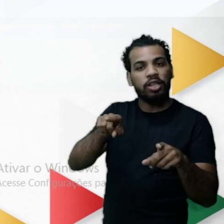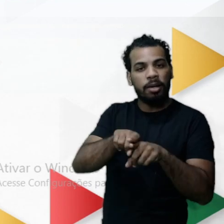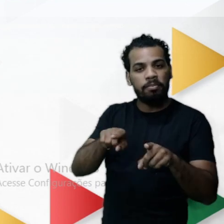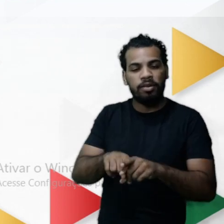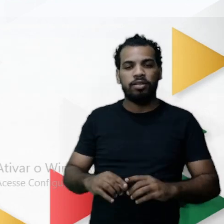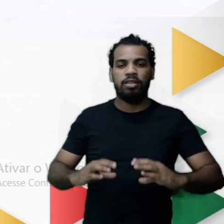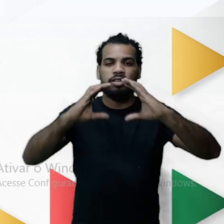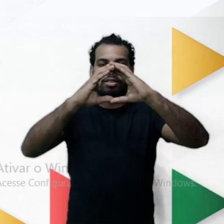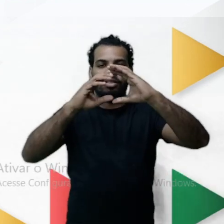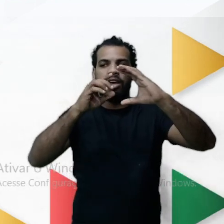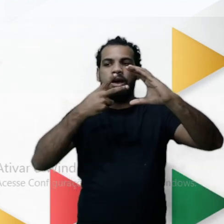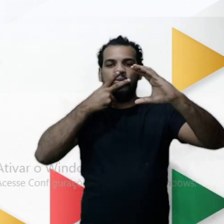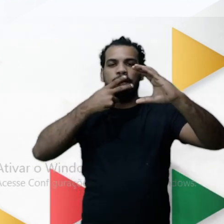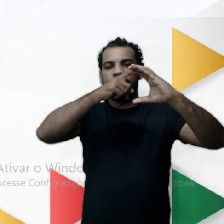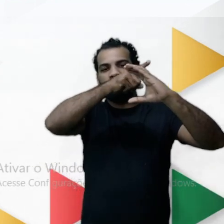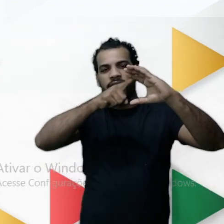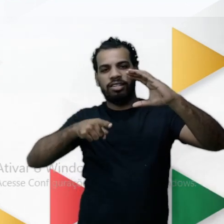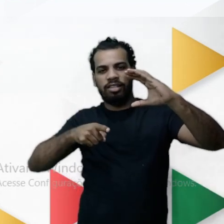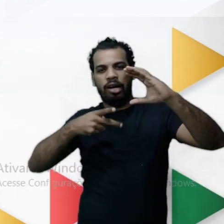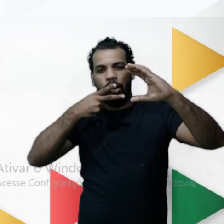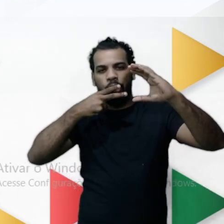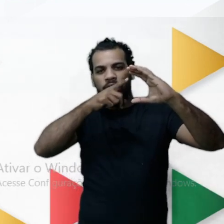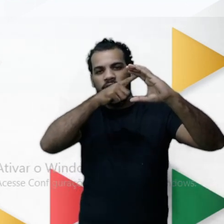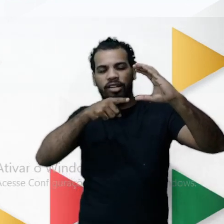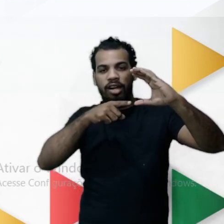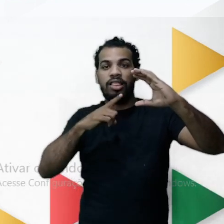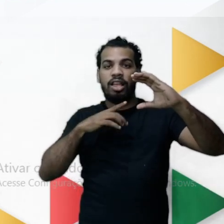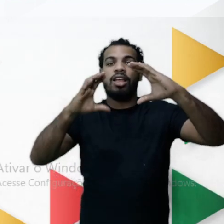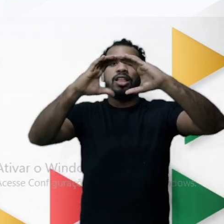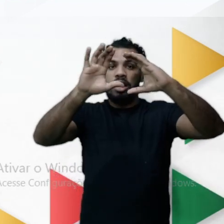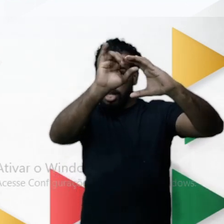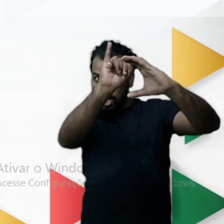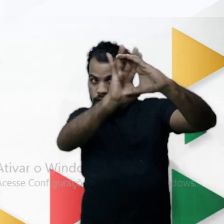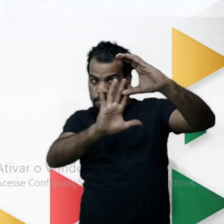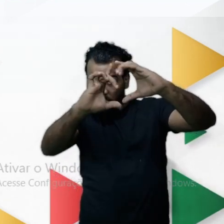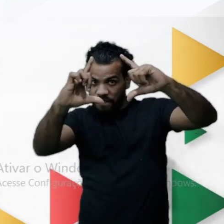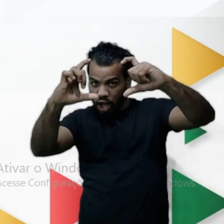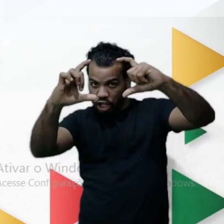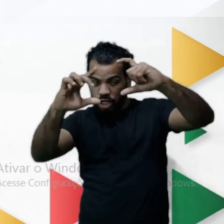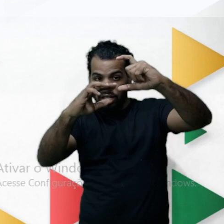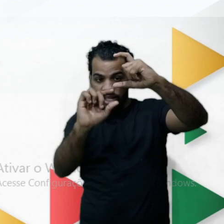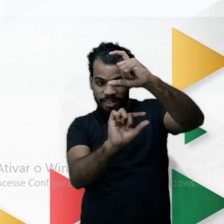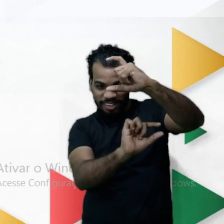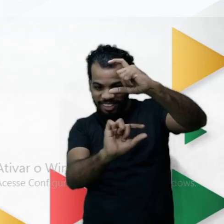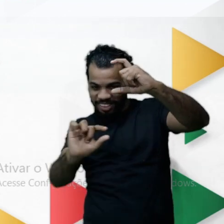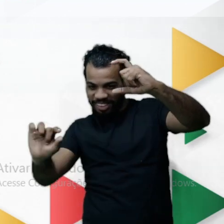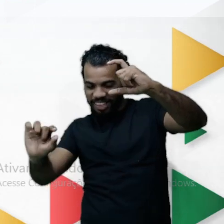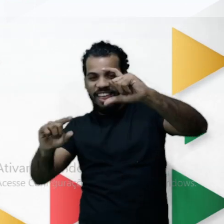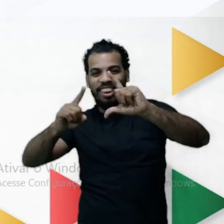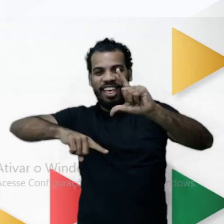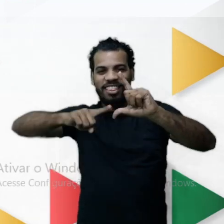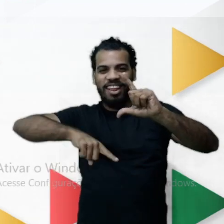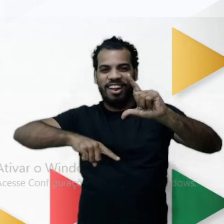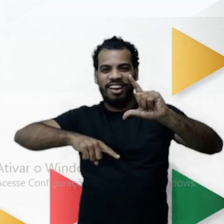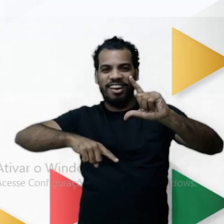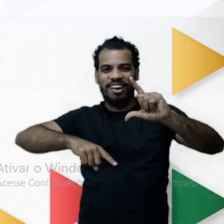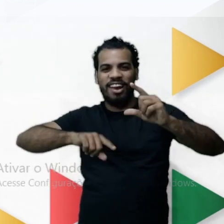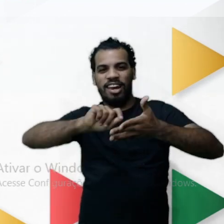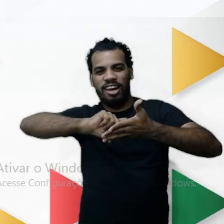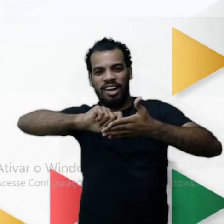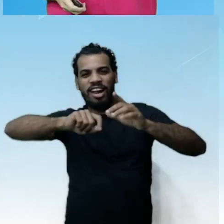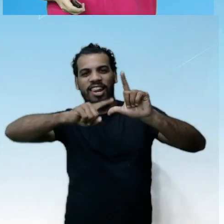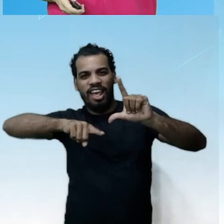proibido fumar. Veja o elemento verbal, as letras, e o elemento não verbal, eles juntos